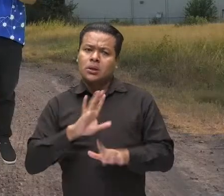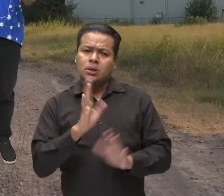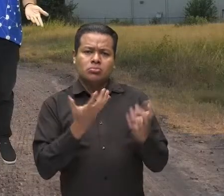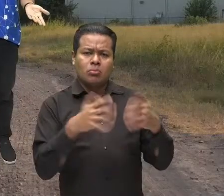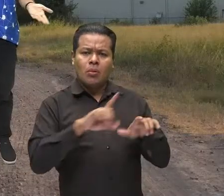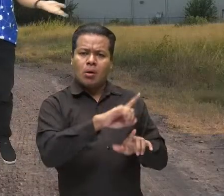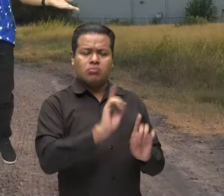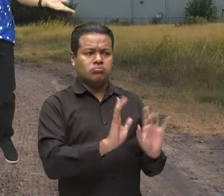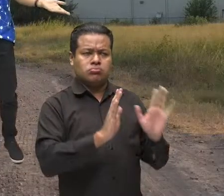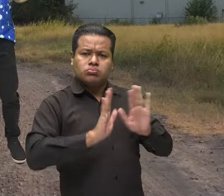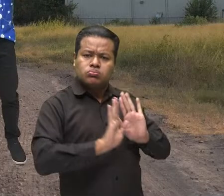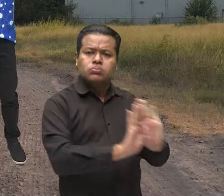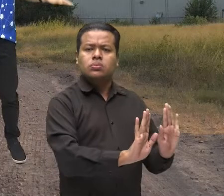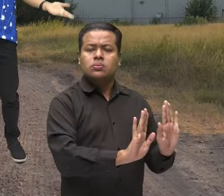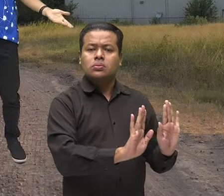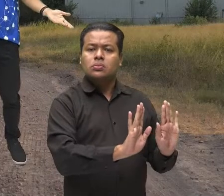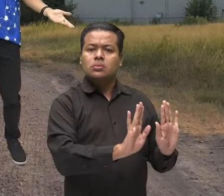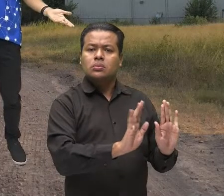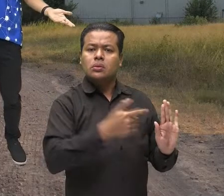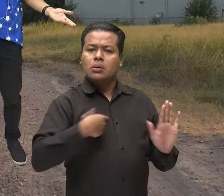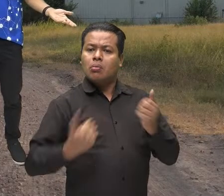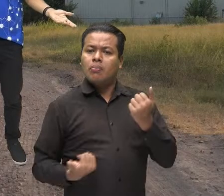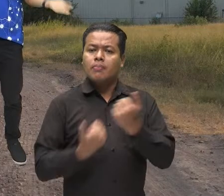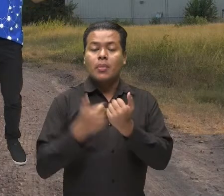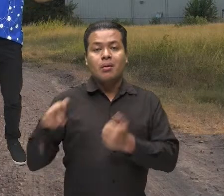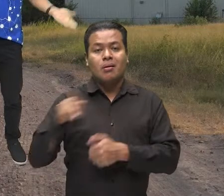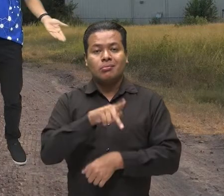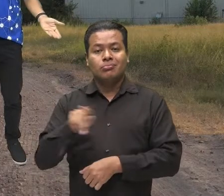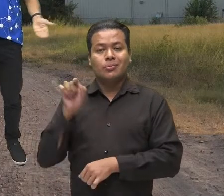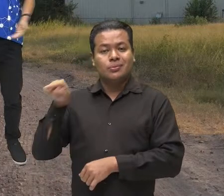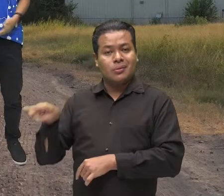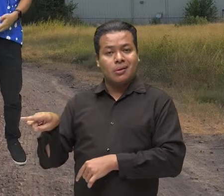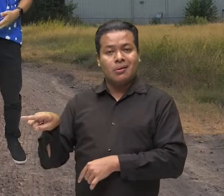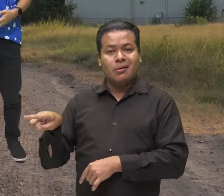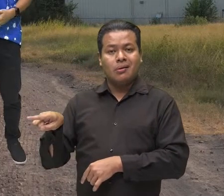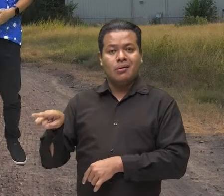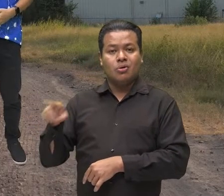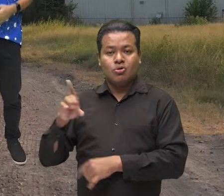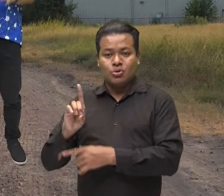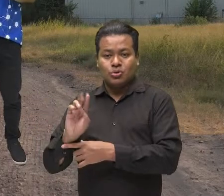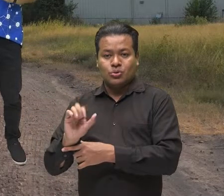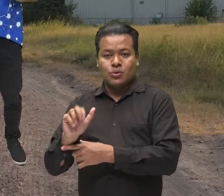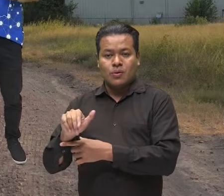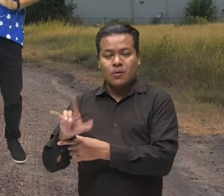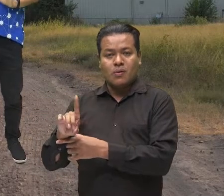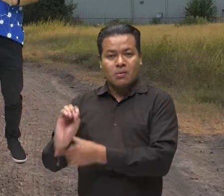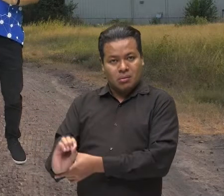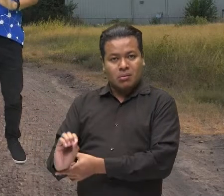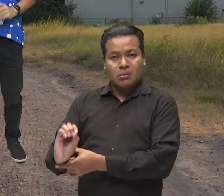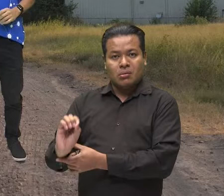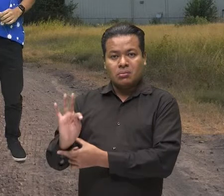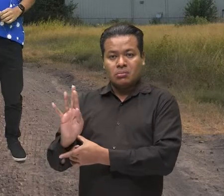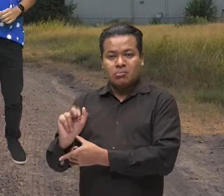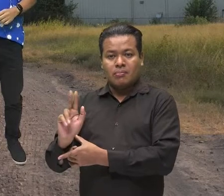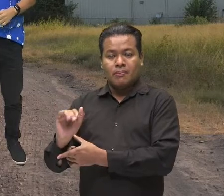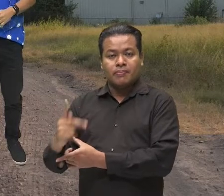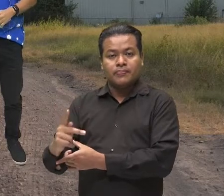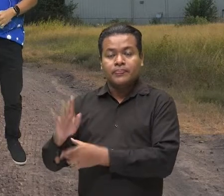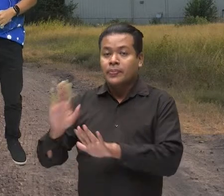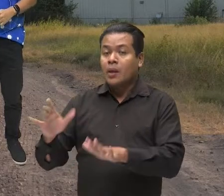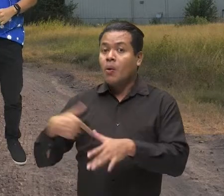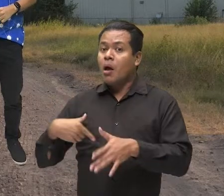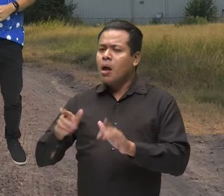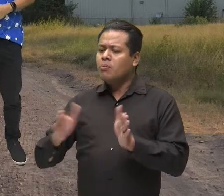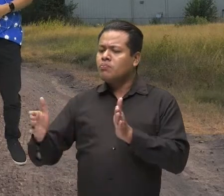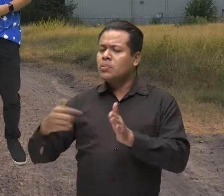né, são grandes apoiadores do Partido Republicano, que é o partido lá do Donald Trump, né, que tem um perfil um pouco mais conservador